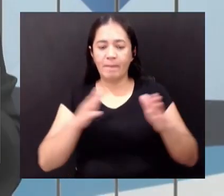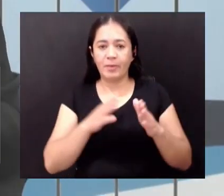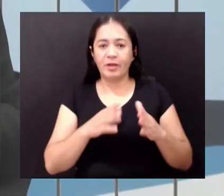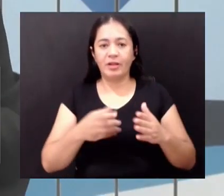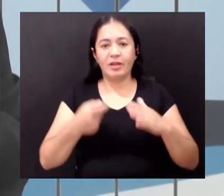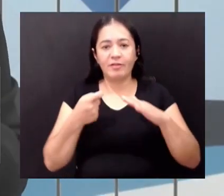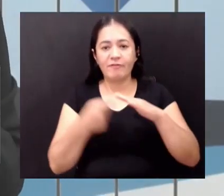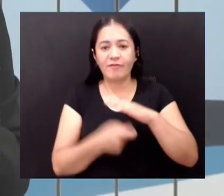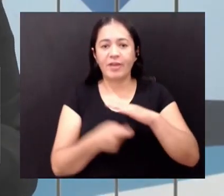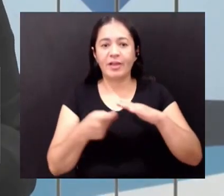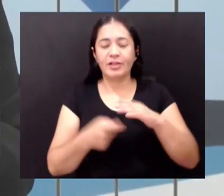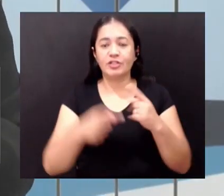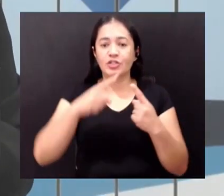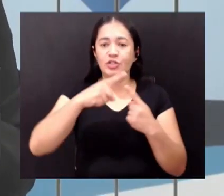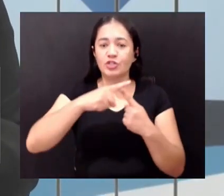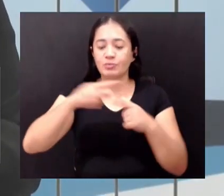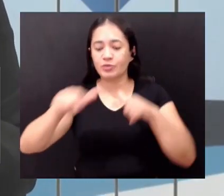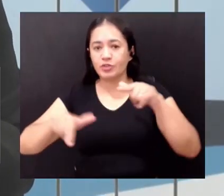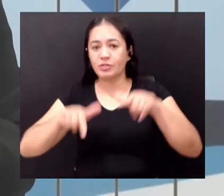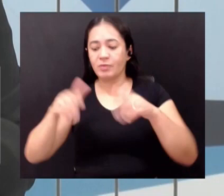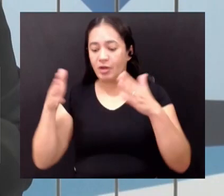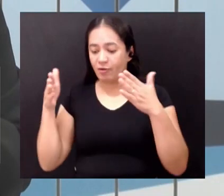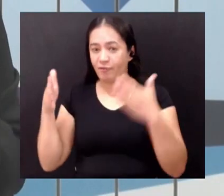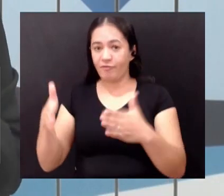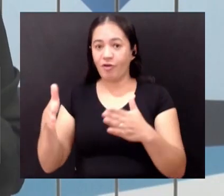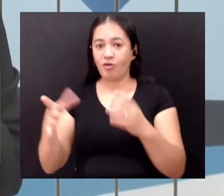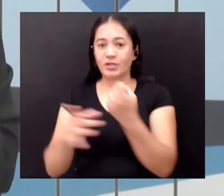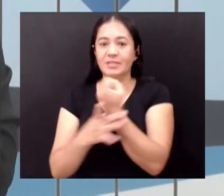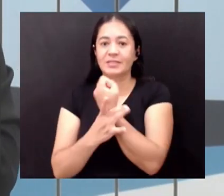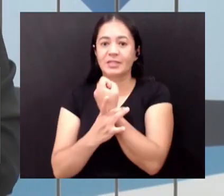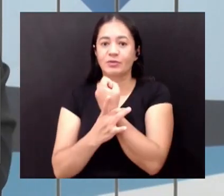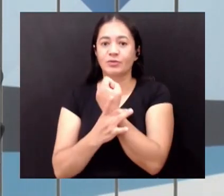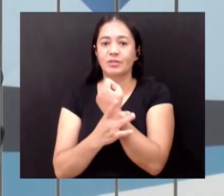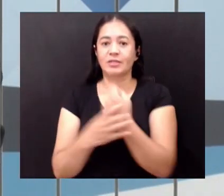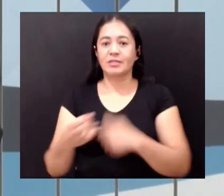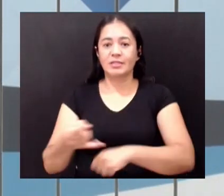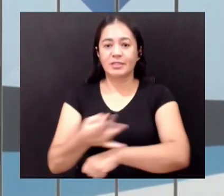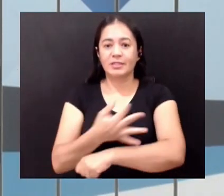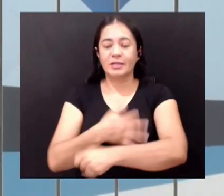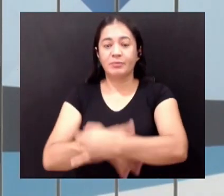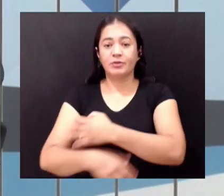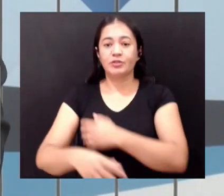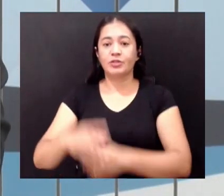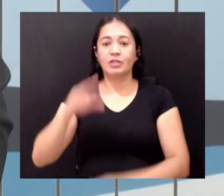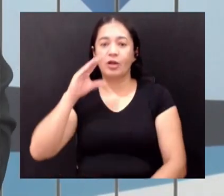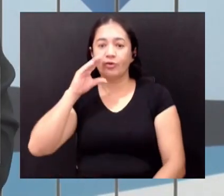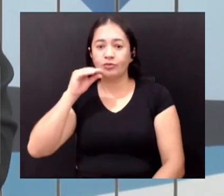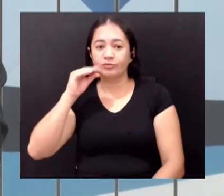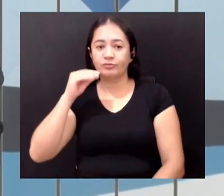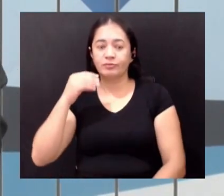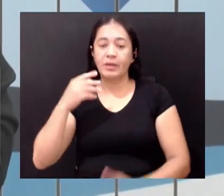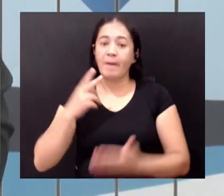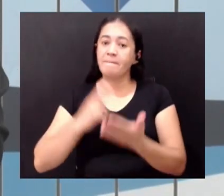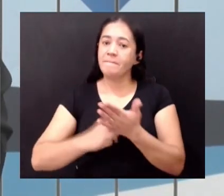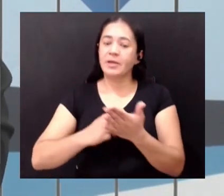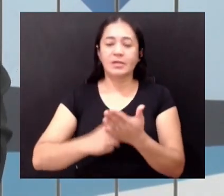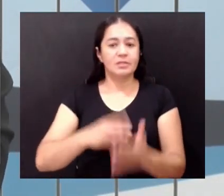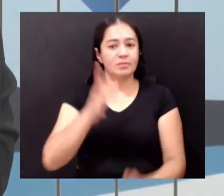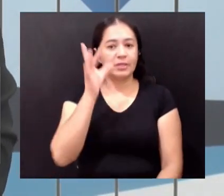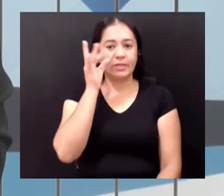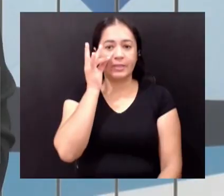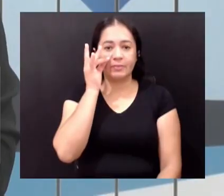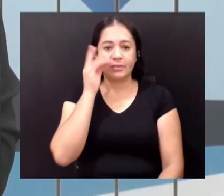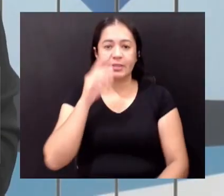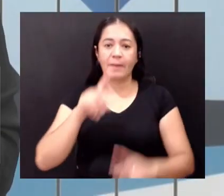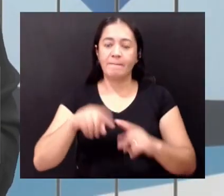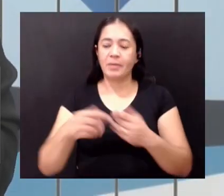que olhem para a segurança emocional desse colaborador, mesmo que seja no modelo presencial, né? Mas trazendo outras flexibilidades,